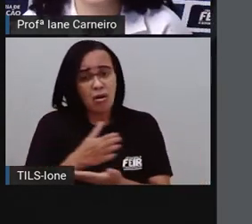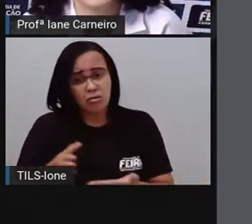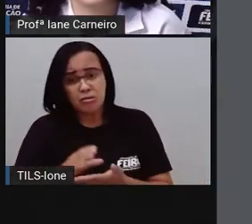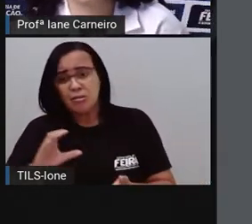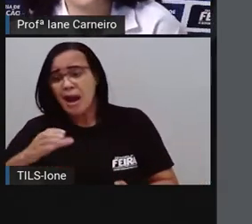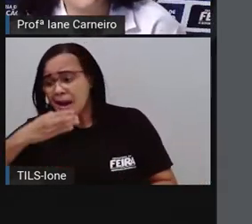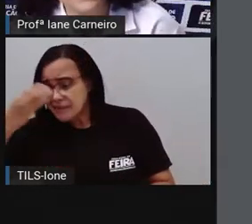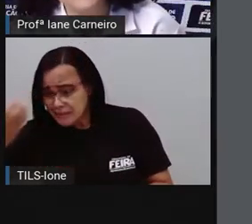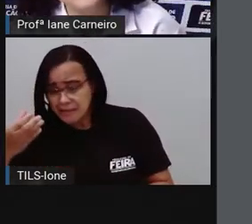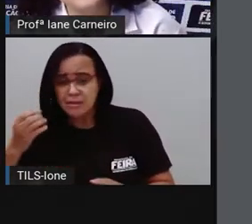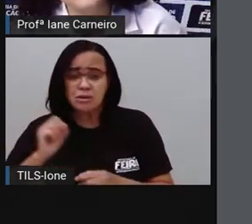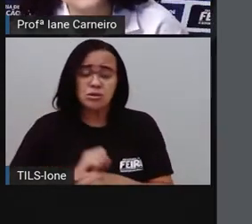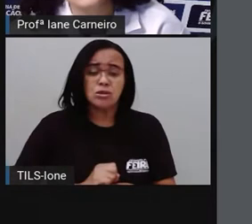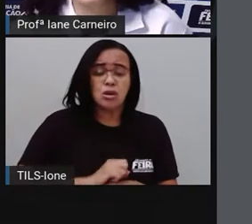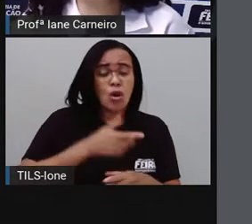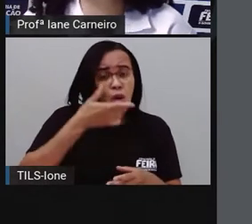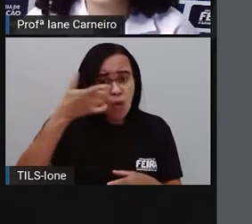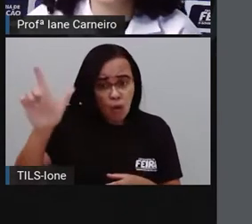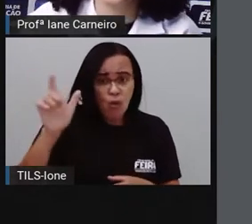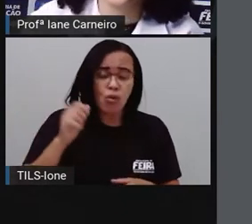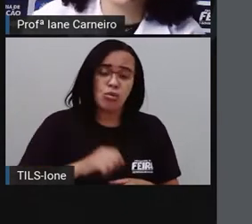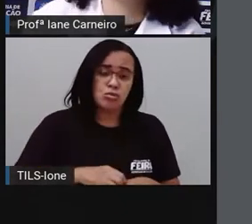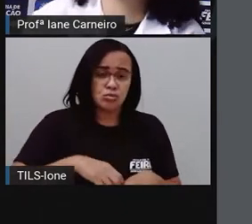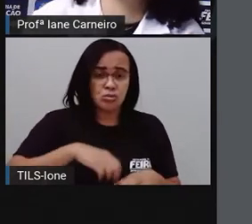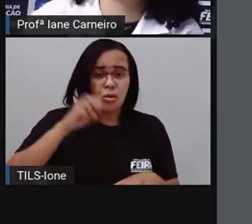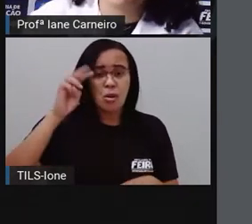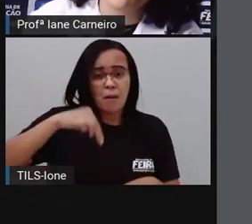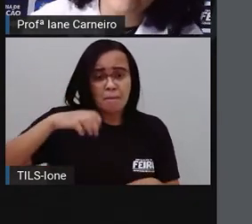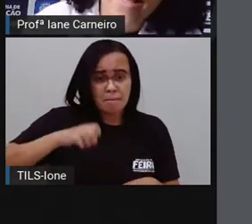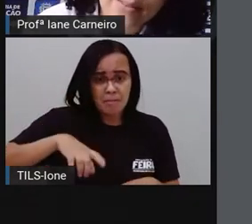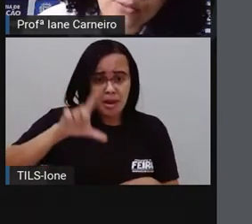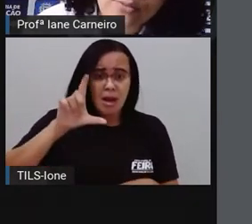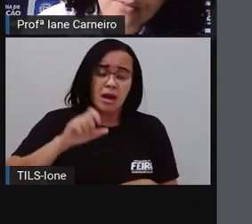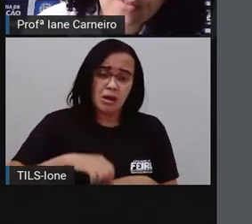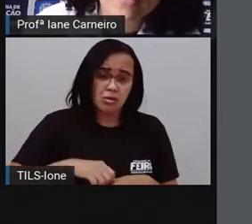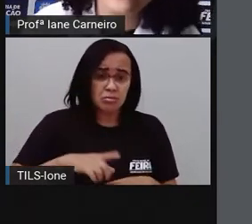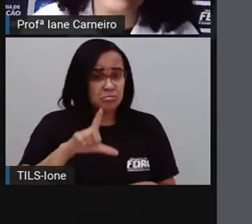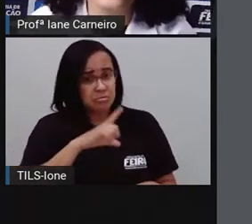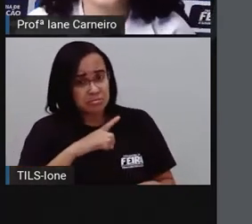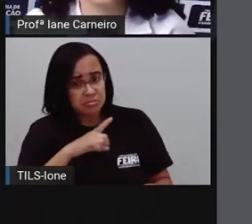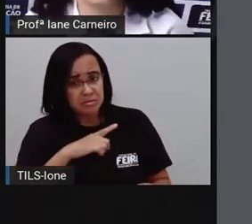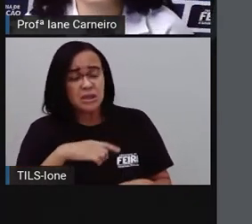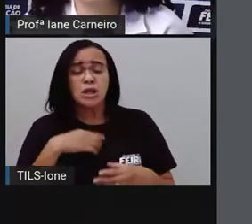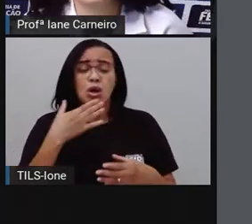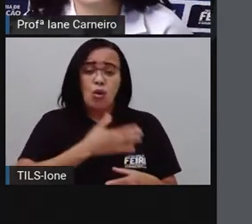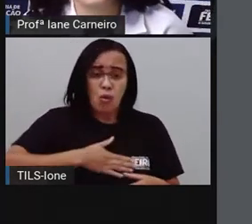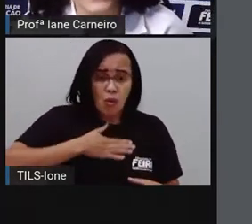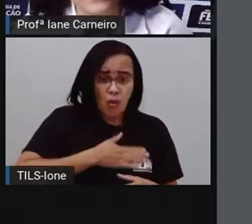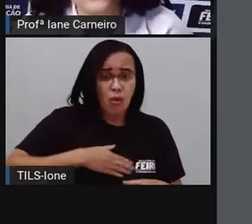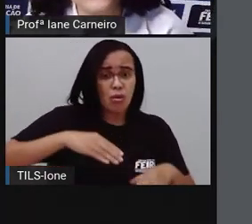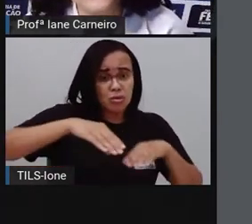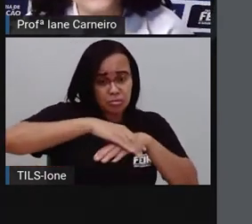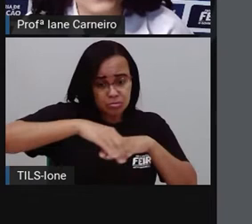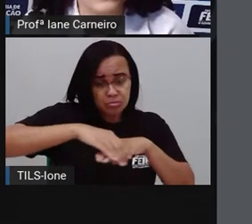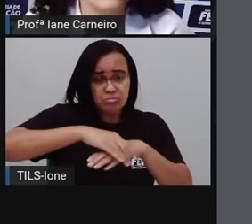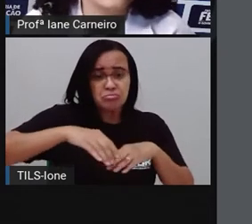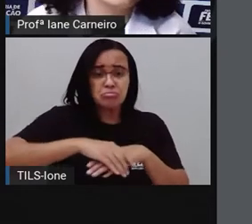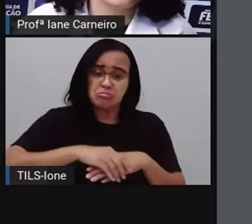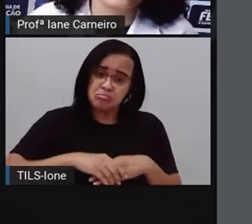preferem marmelo. Tem quem goste de sapato, tem quem goste de chinelo.